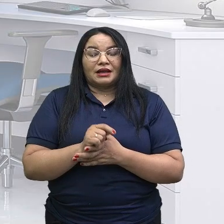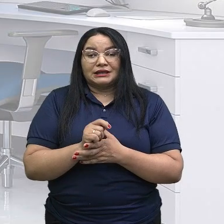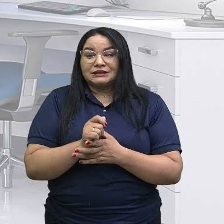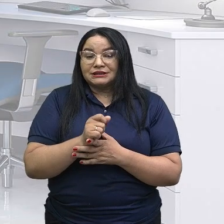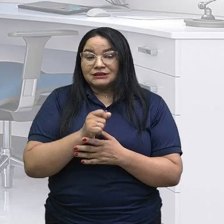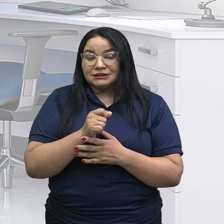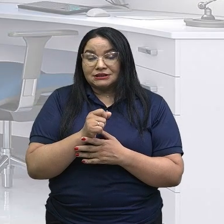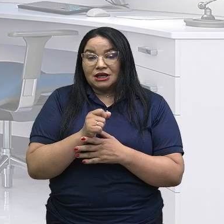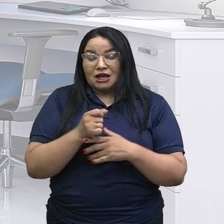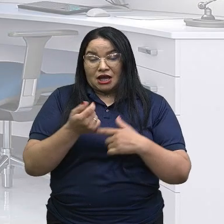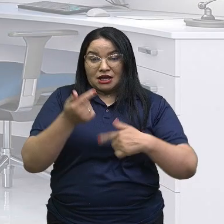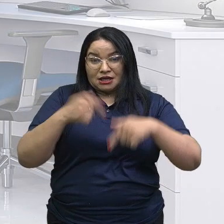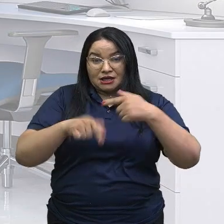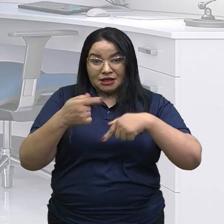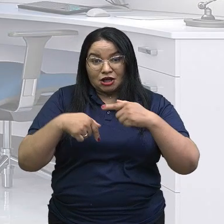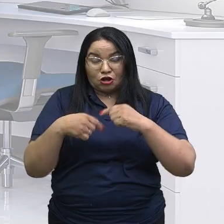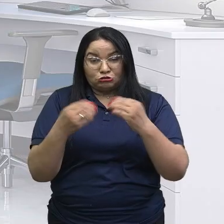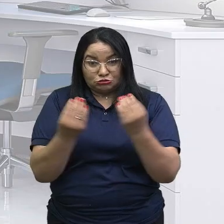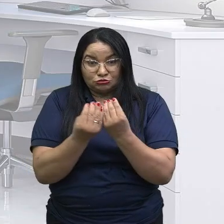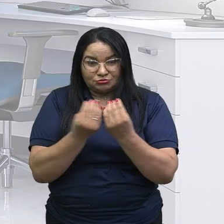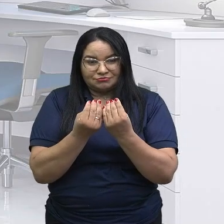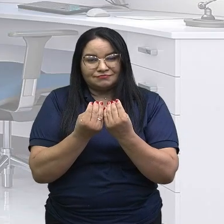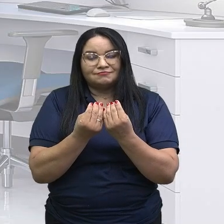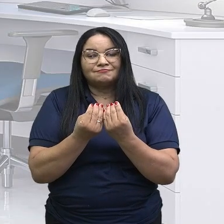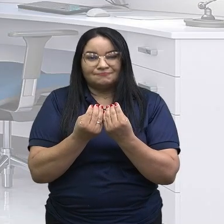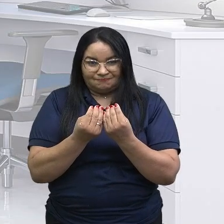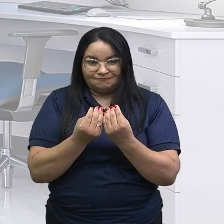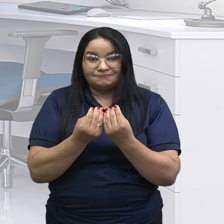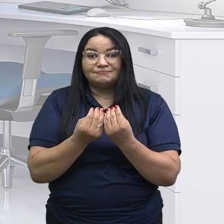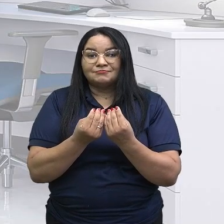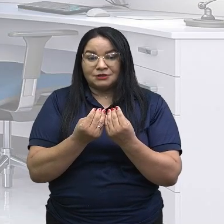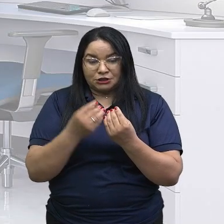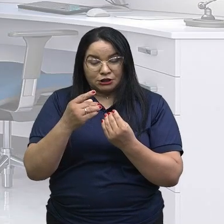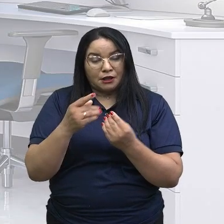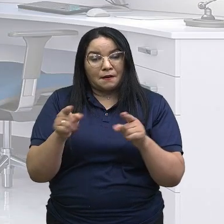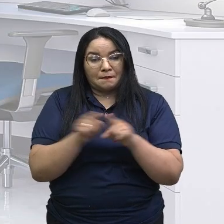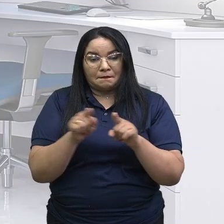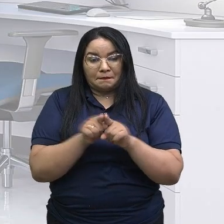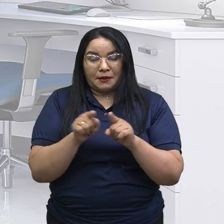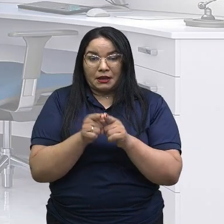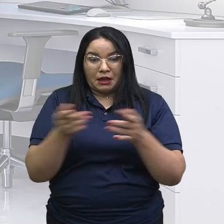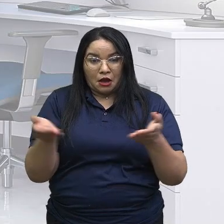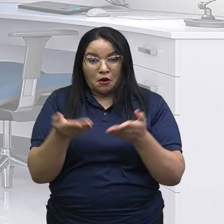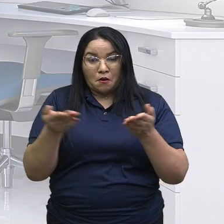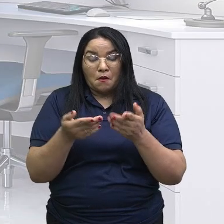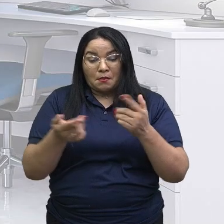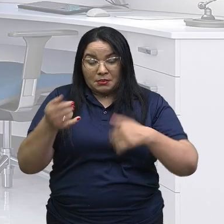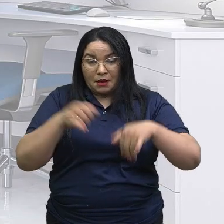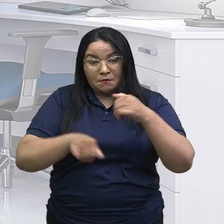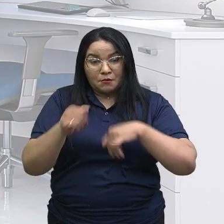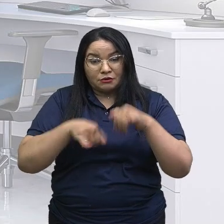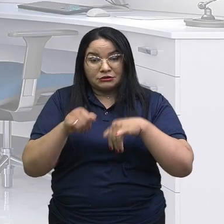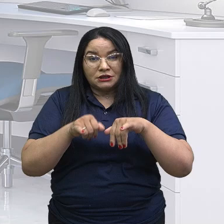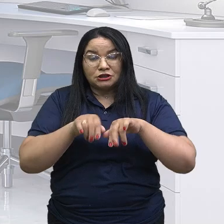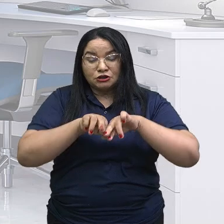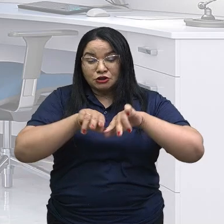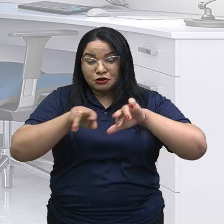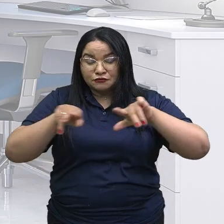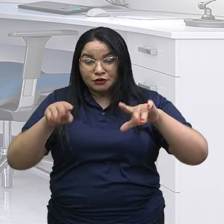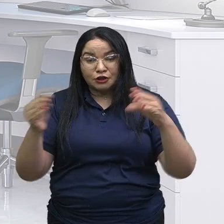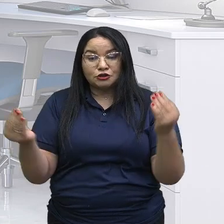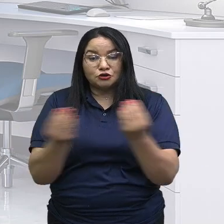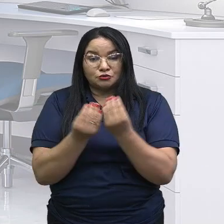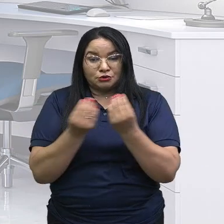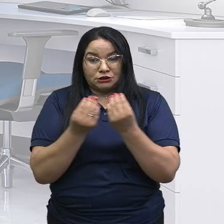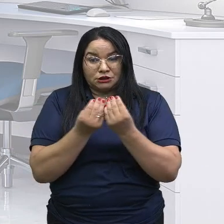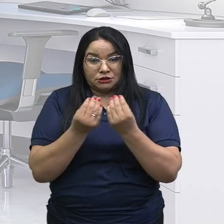das substâncias químicas? Aqui as placas vão dizer, porque no laboratório tem várias substâncias químicas, como você